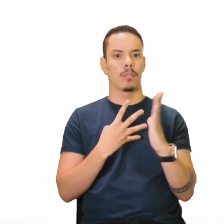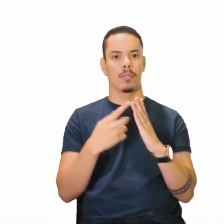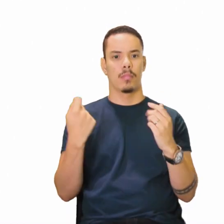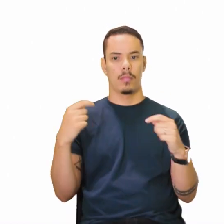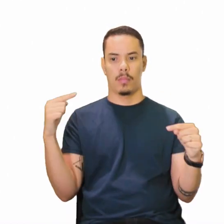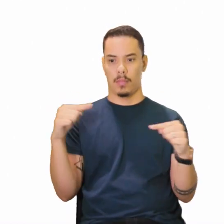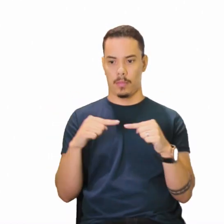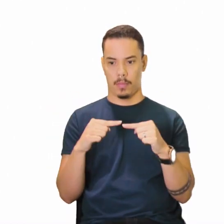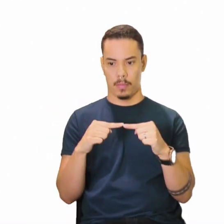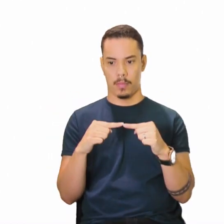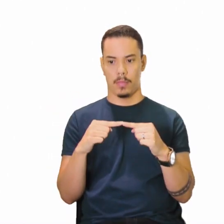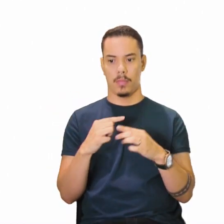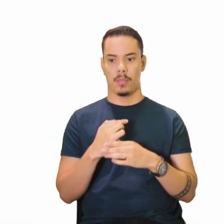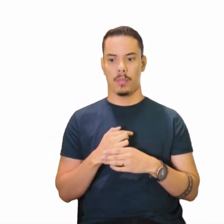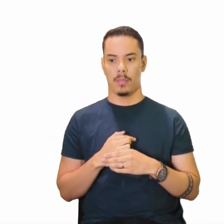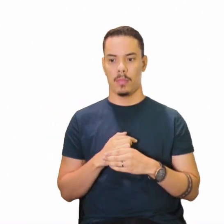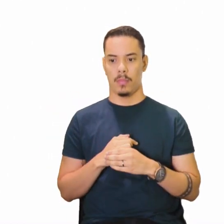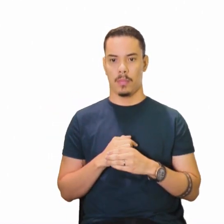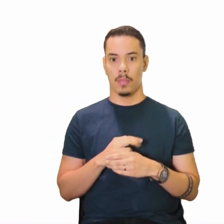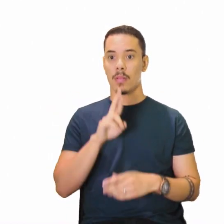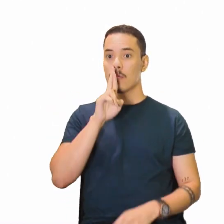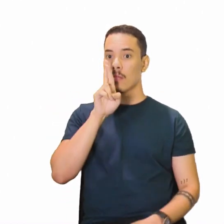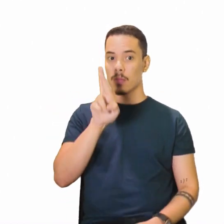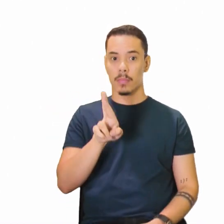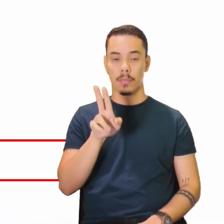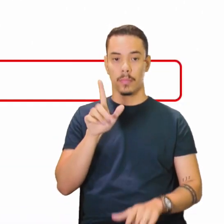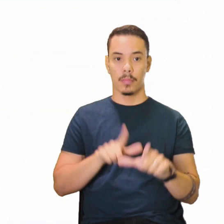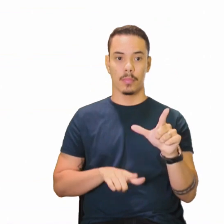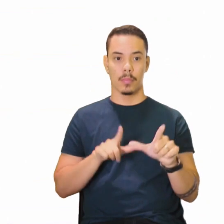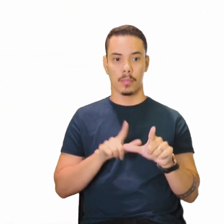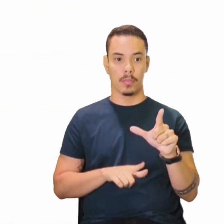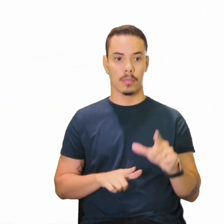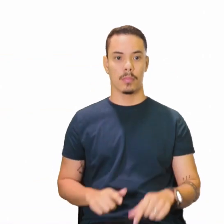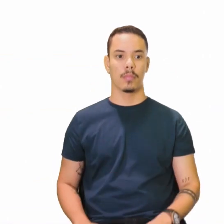chegar na resposta da letra